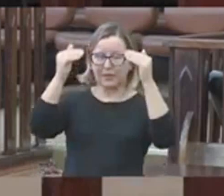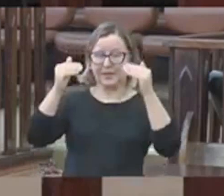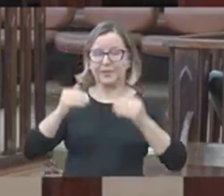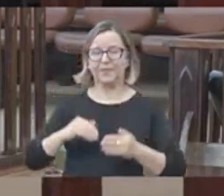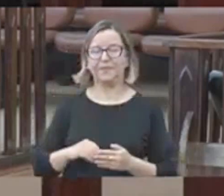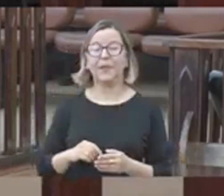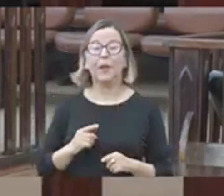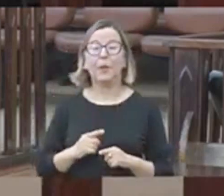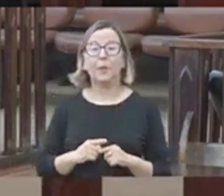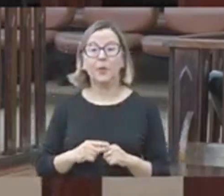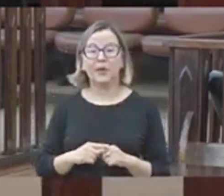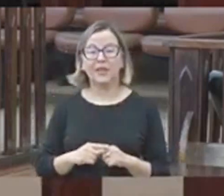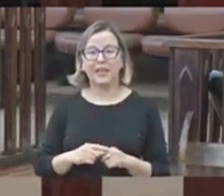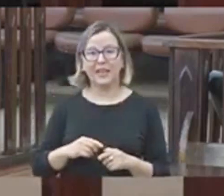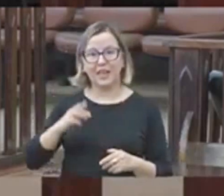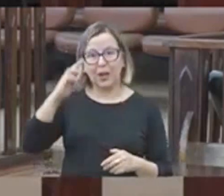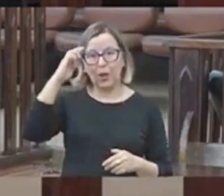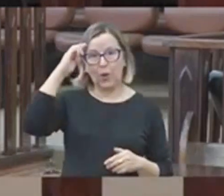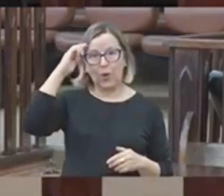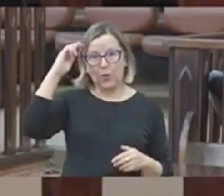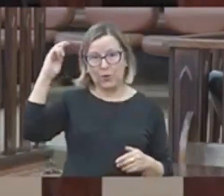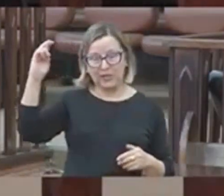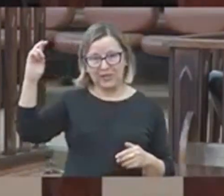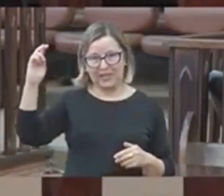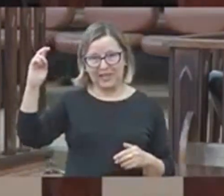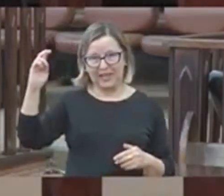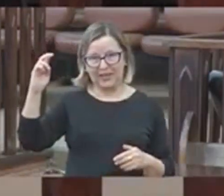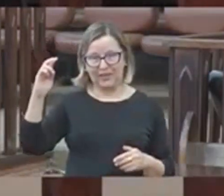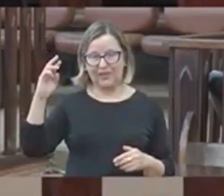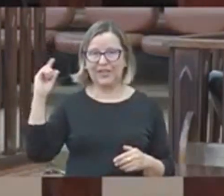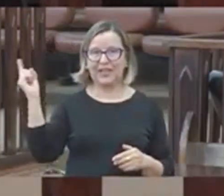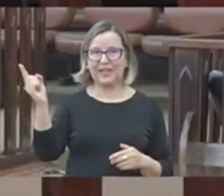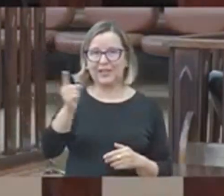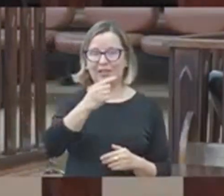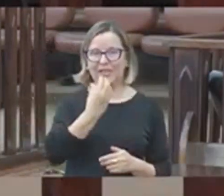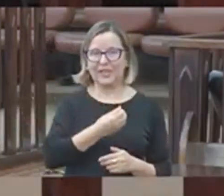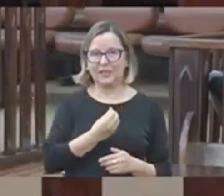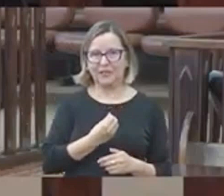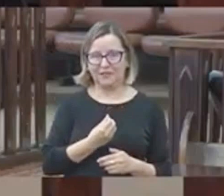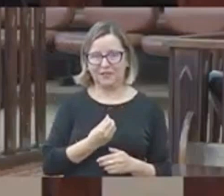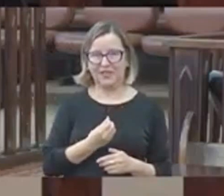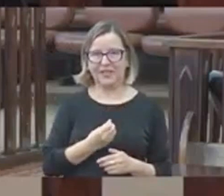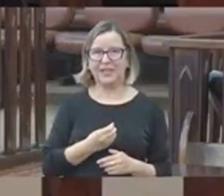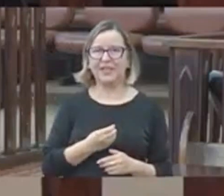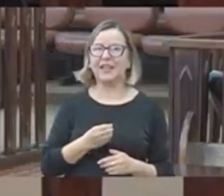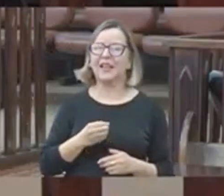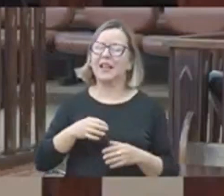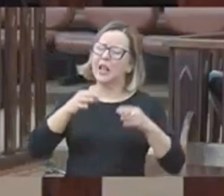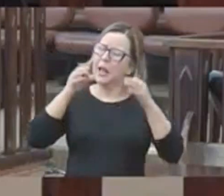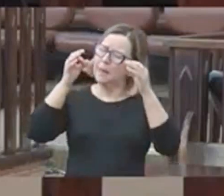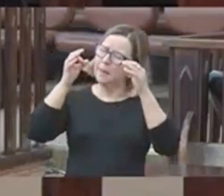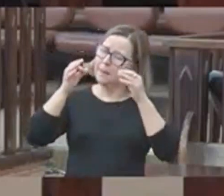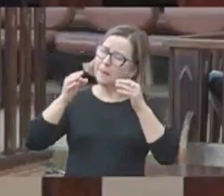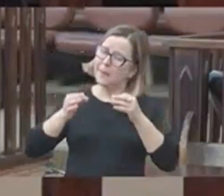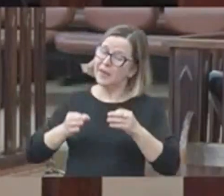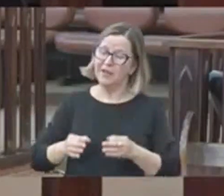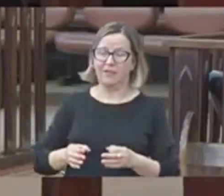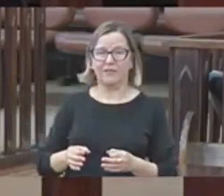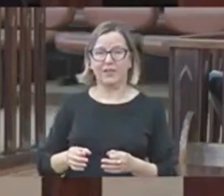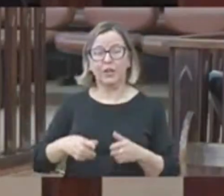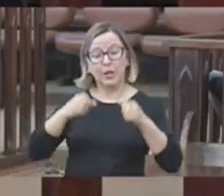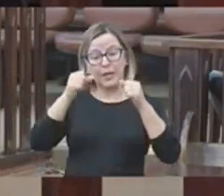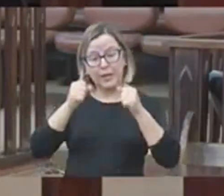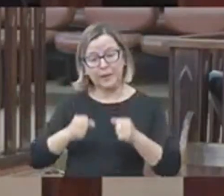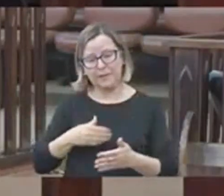Jesus Cristo, é perfeito para dirigir a nossa vida e a nossa família nos reveses desse